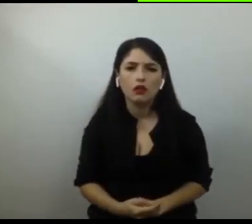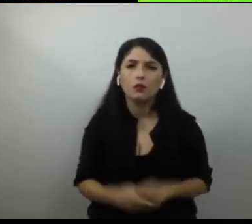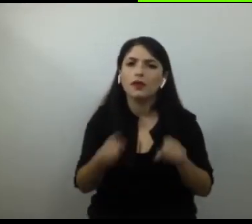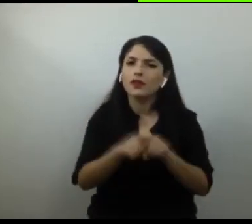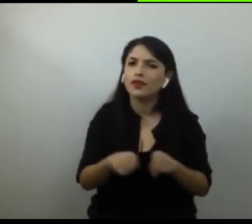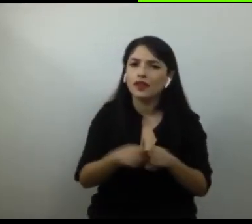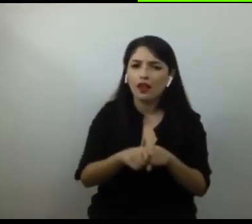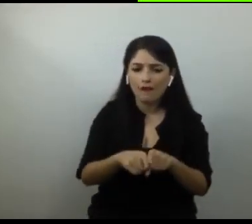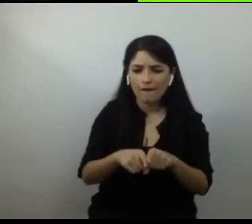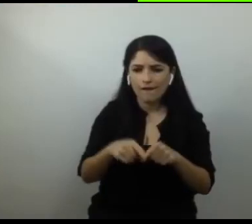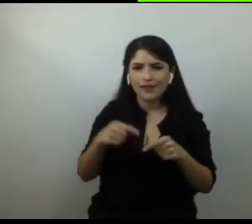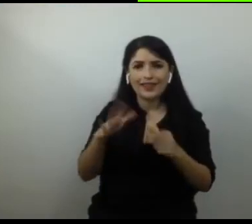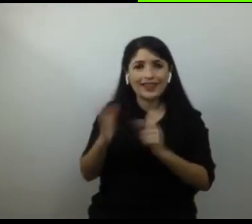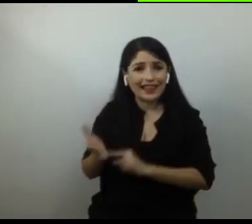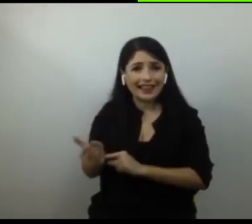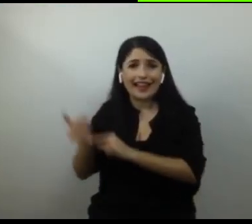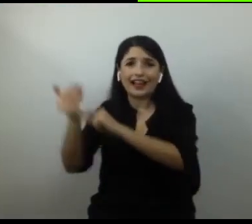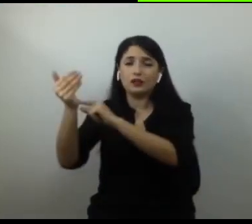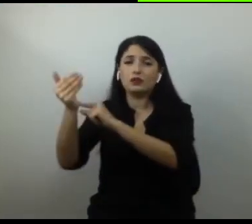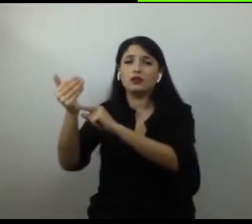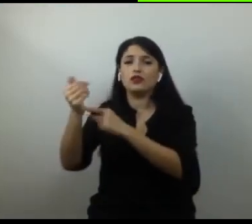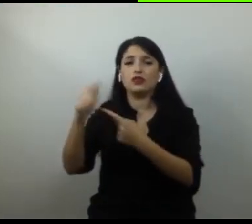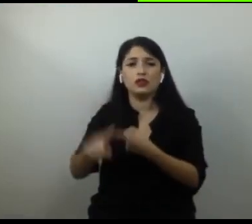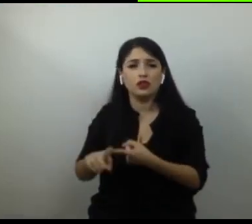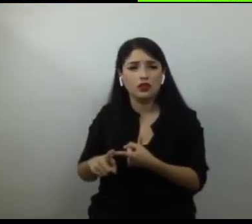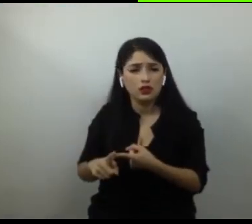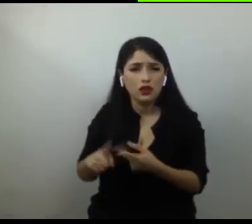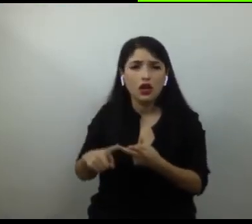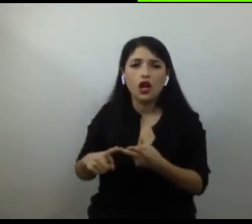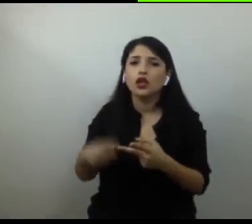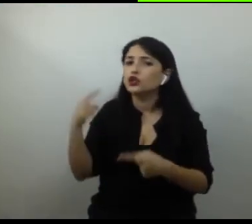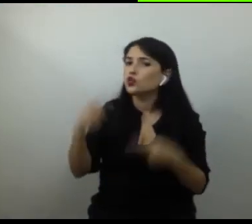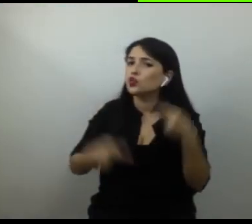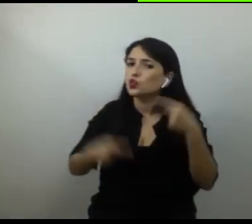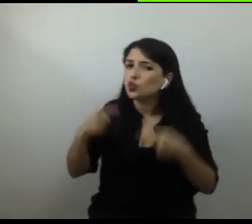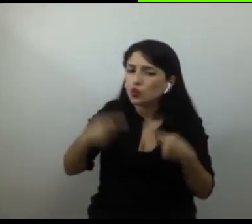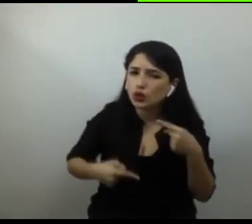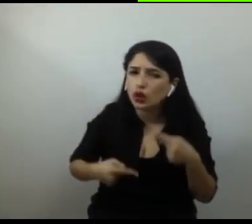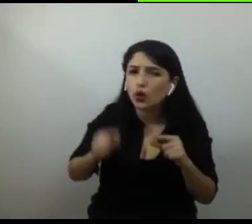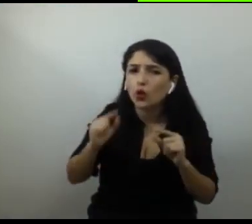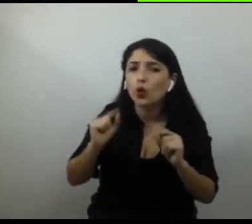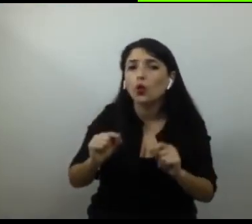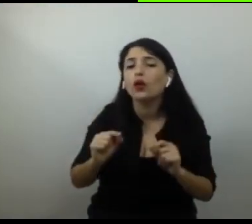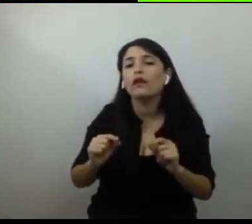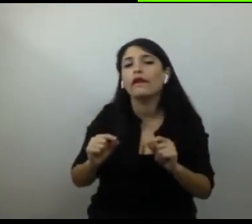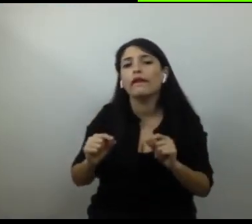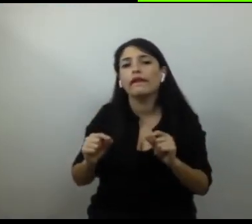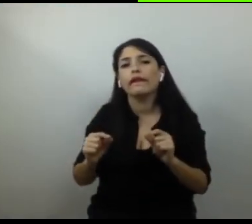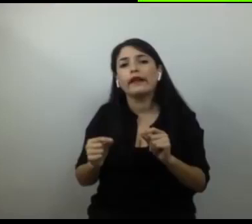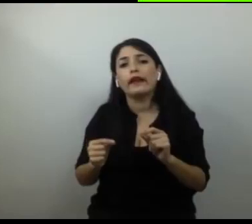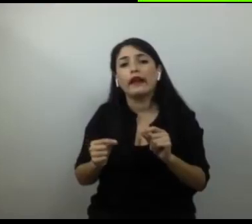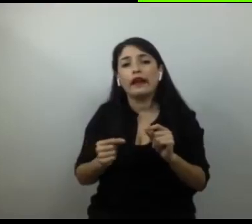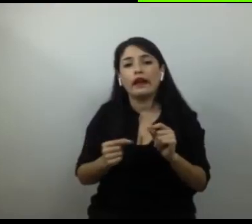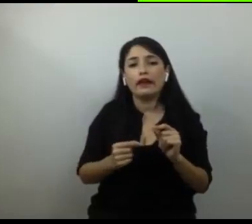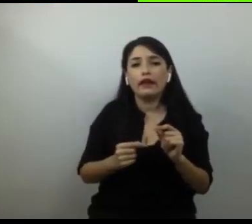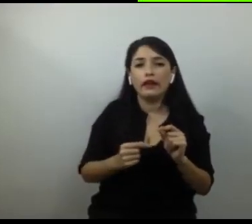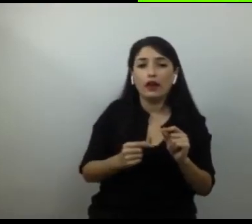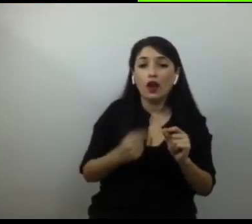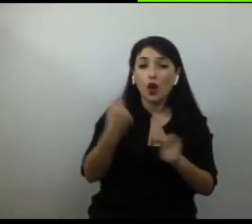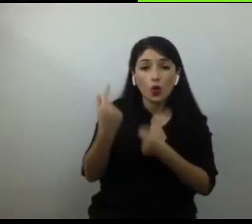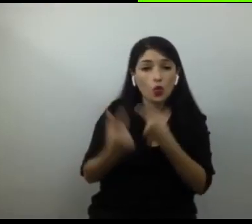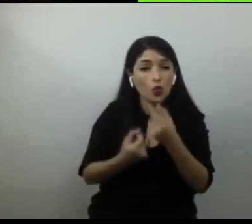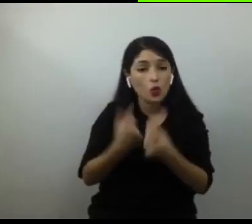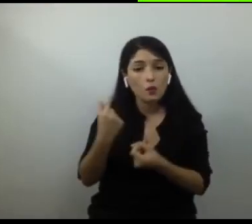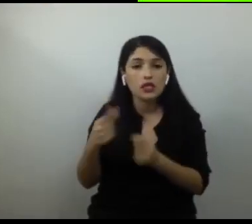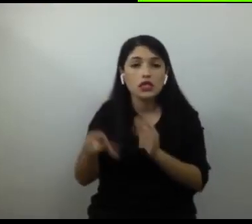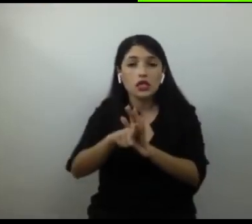interdisciplinariedade com tecnologia, com uma discussão de ponta, né, com analogias a legislações que estão sendo construídas no mundo